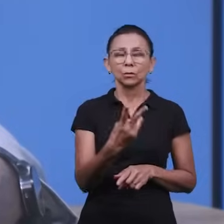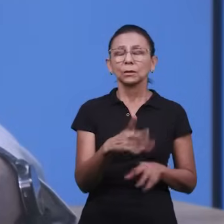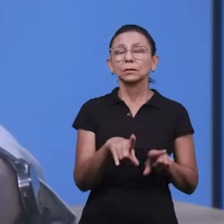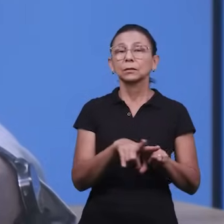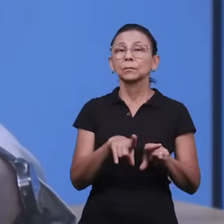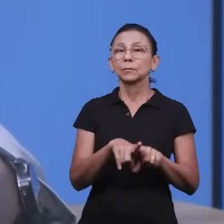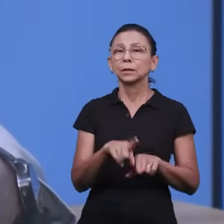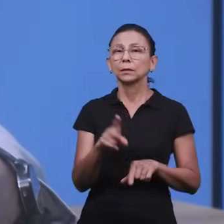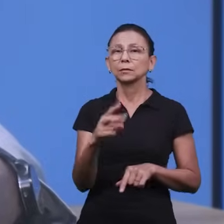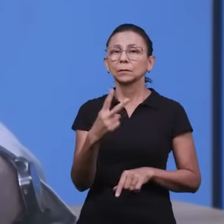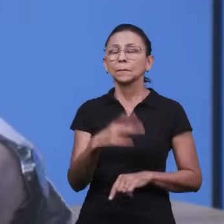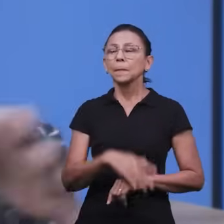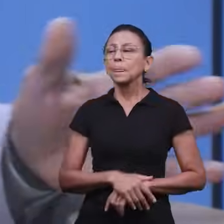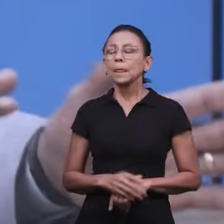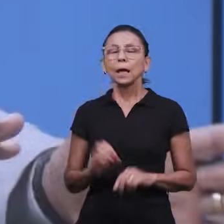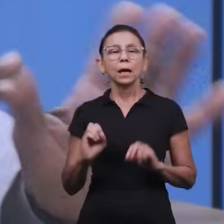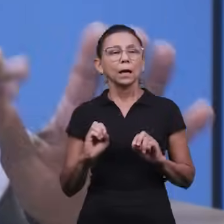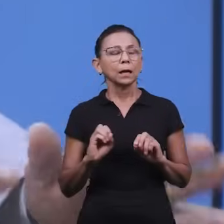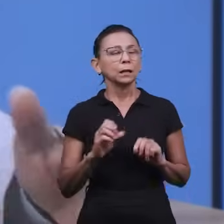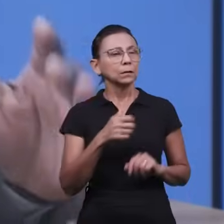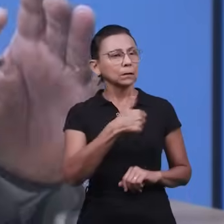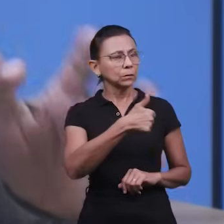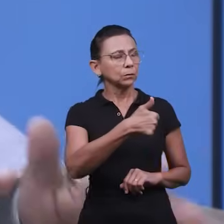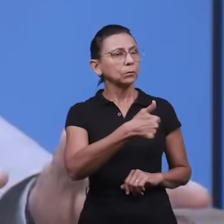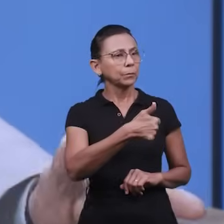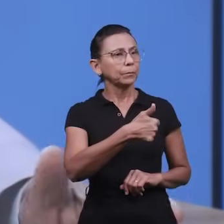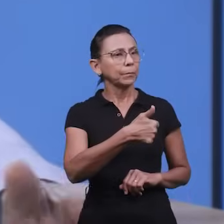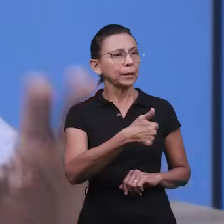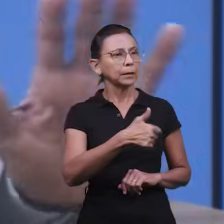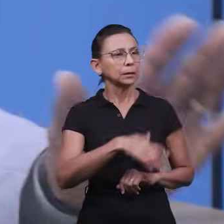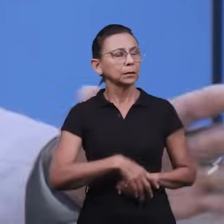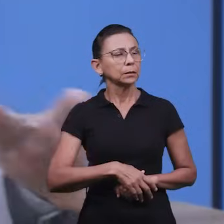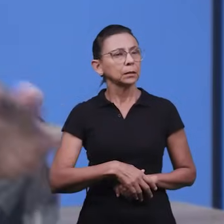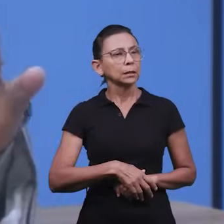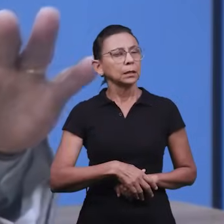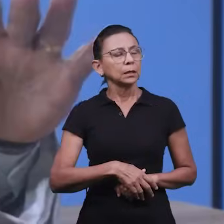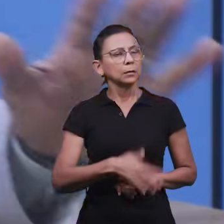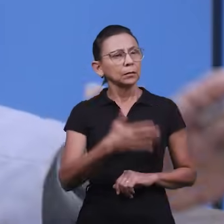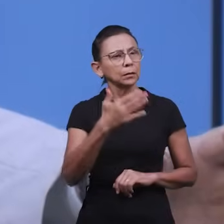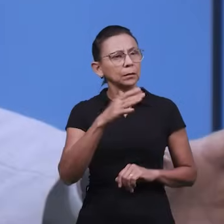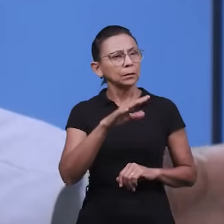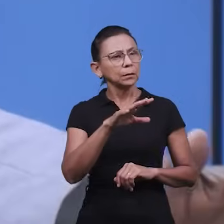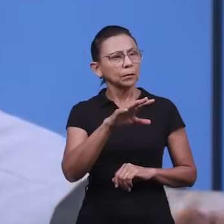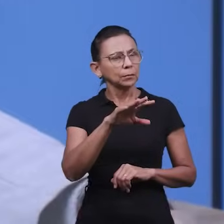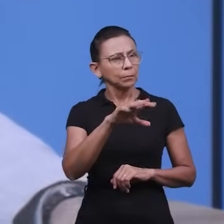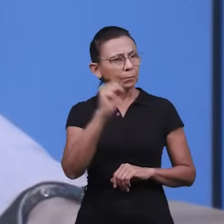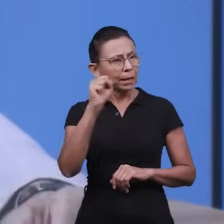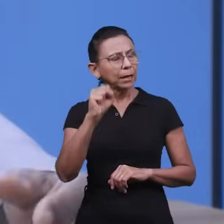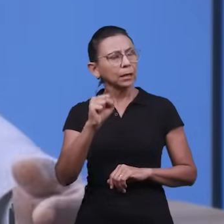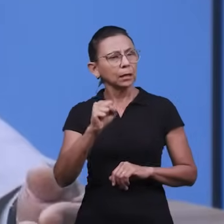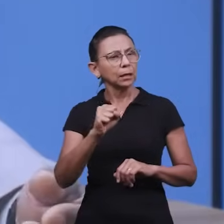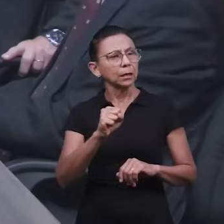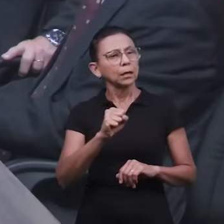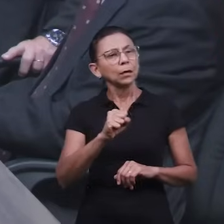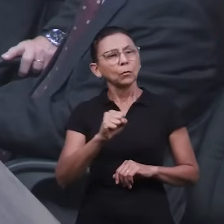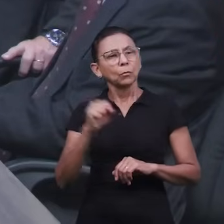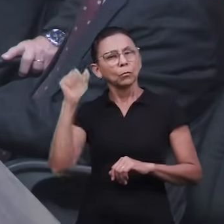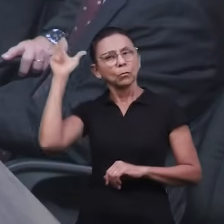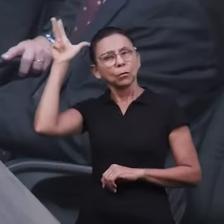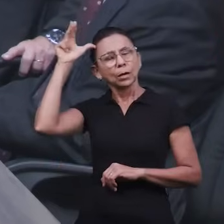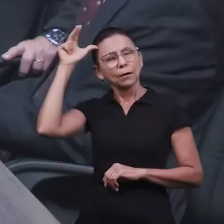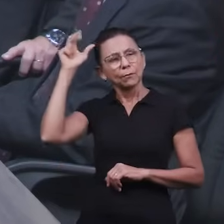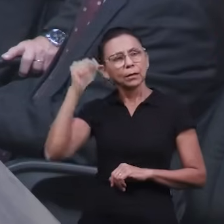Aí falou, não, tudo bem, deixa o cavalo que é das crianças, vamos dizer assim, um patrimônio delas, mas você